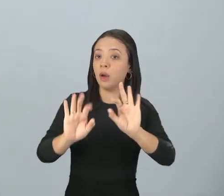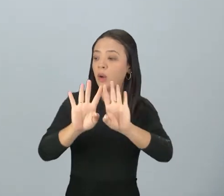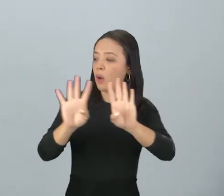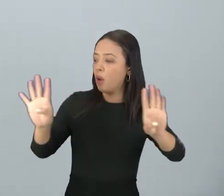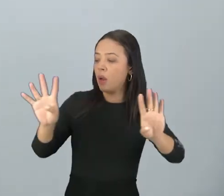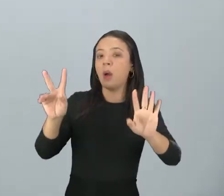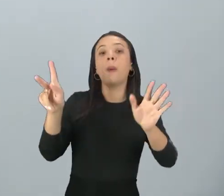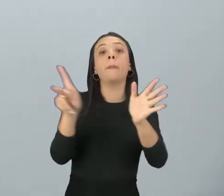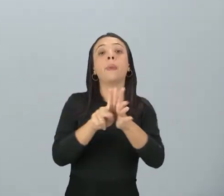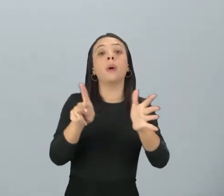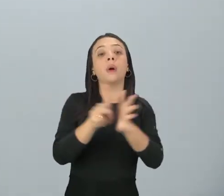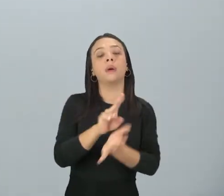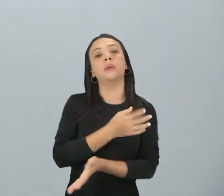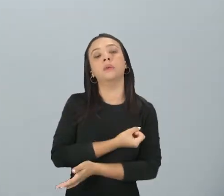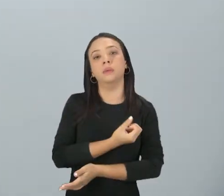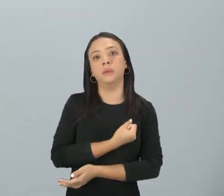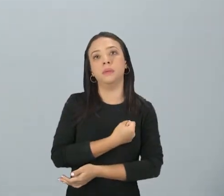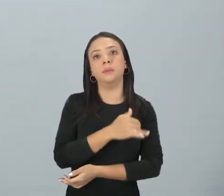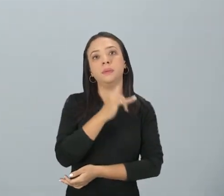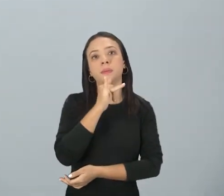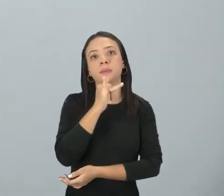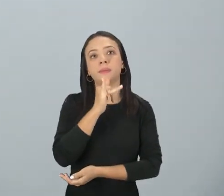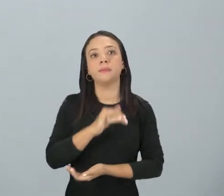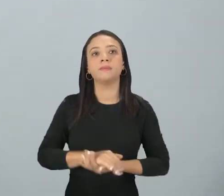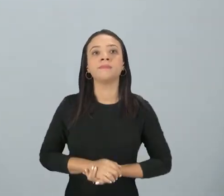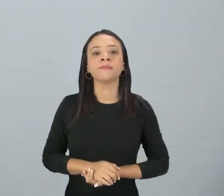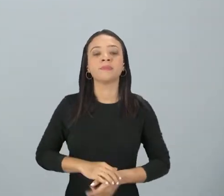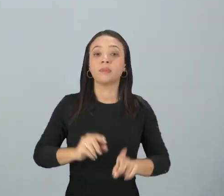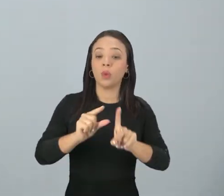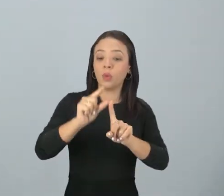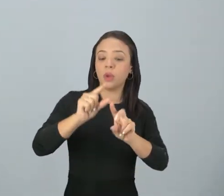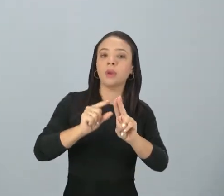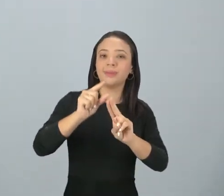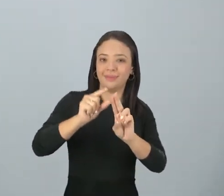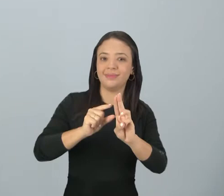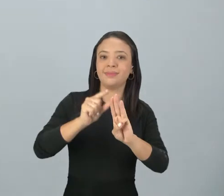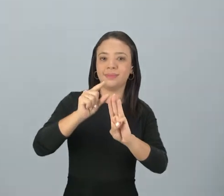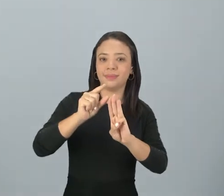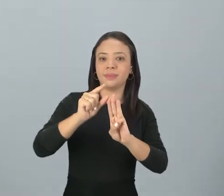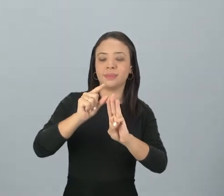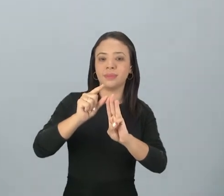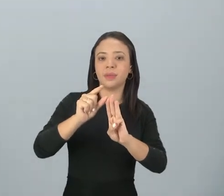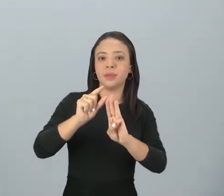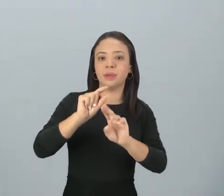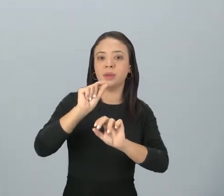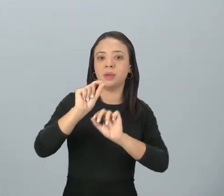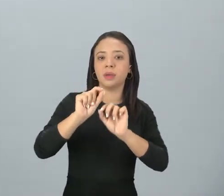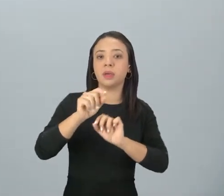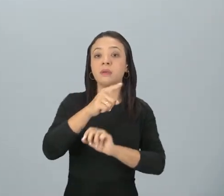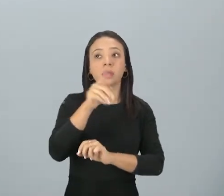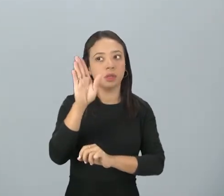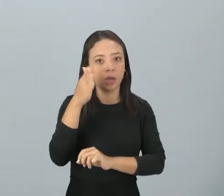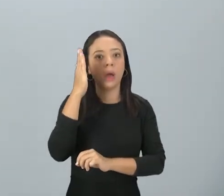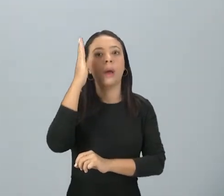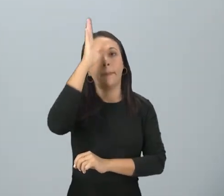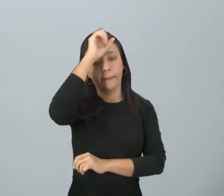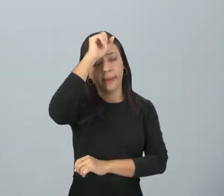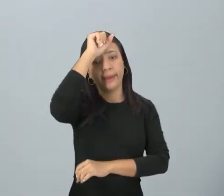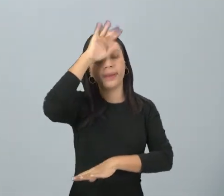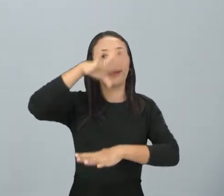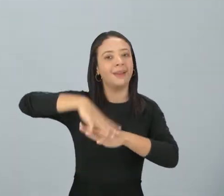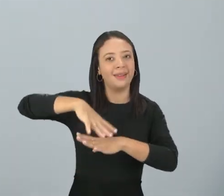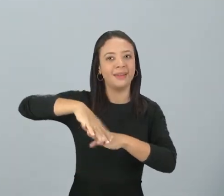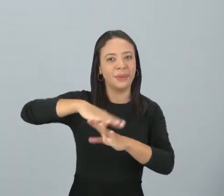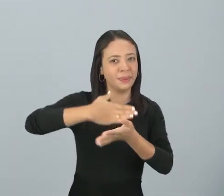dos números. Por exemplo, a ordem dos números eu falo o quê? Unidade, dezena, centena, né, unidade de milhar, aquela ordemzinha que vocês aprendem na matemática,